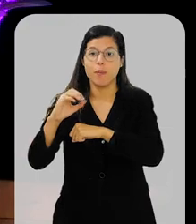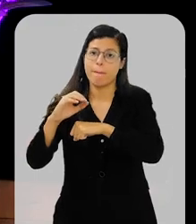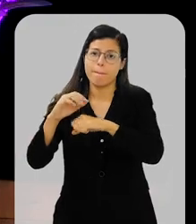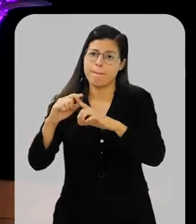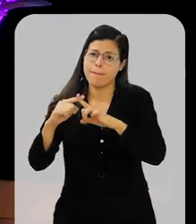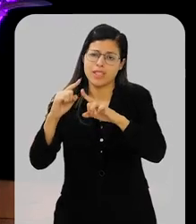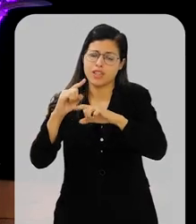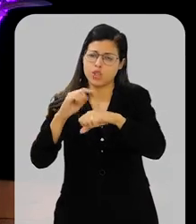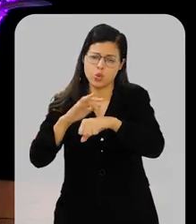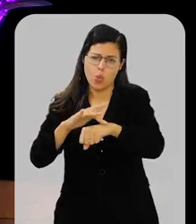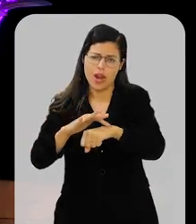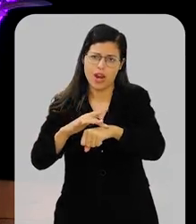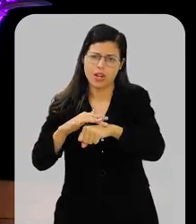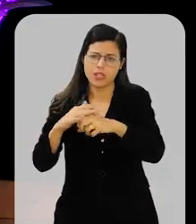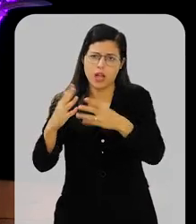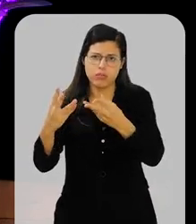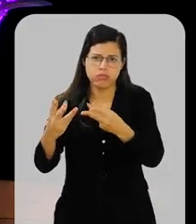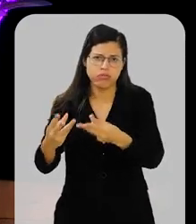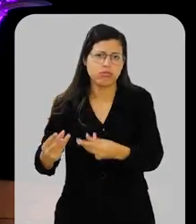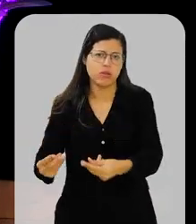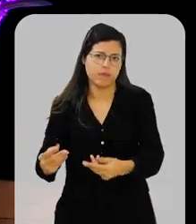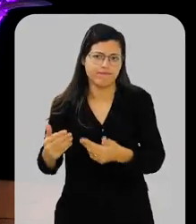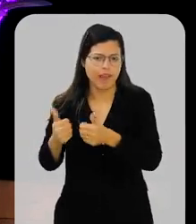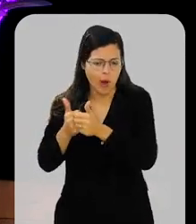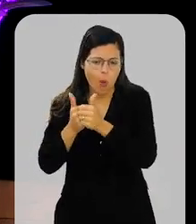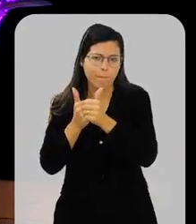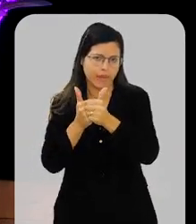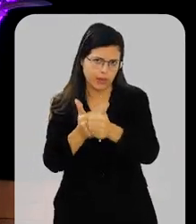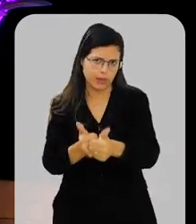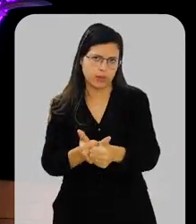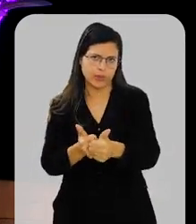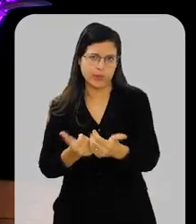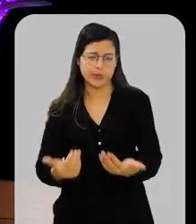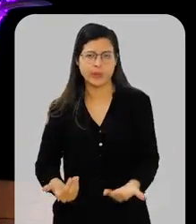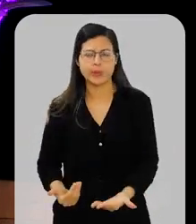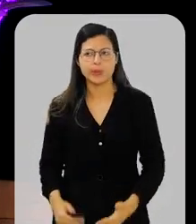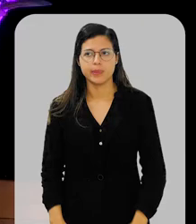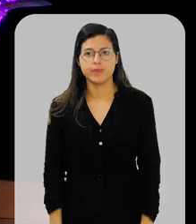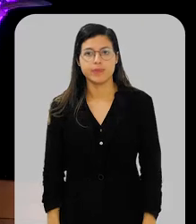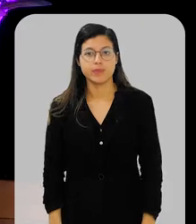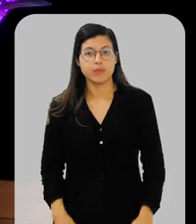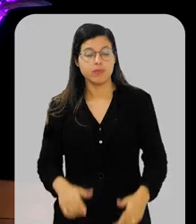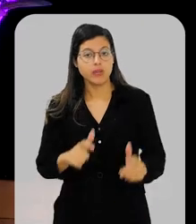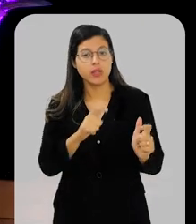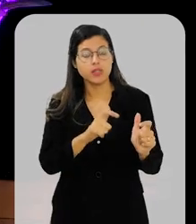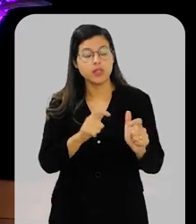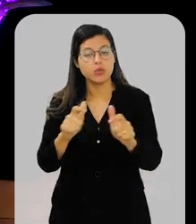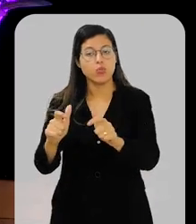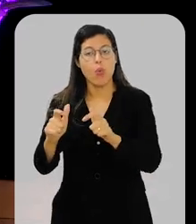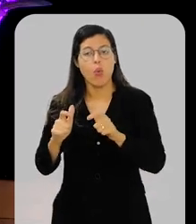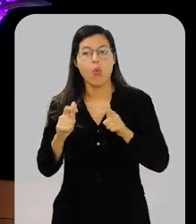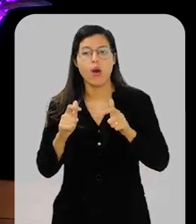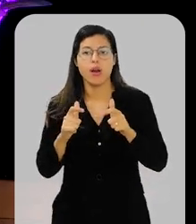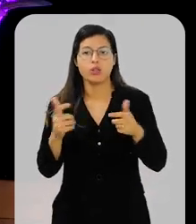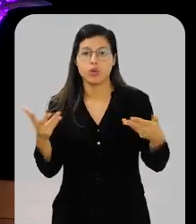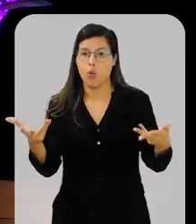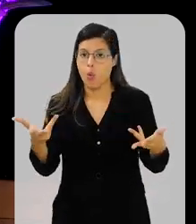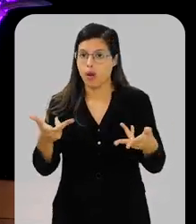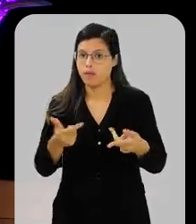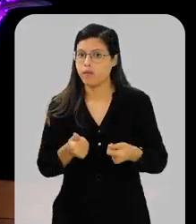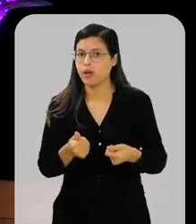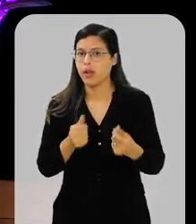maravilha, mas as doenças degenerativas estão acompanhando o processo. E aí, esses espaços, eles